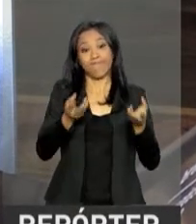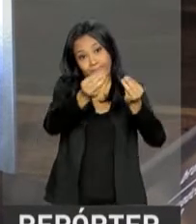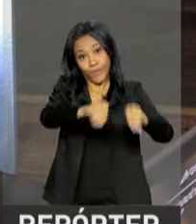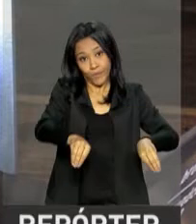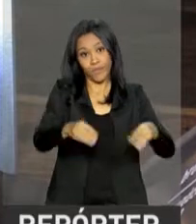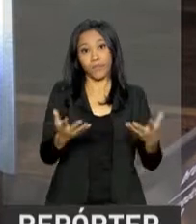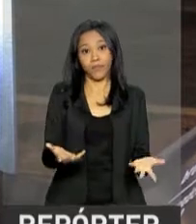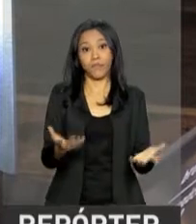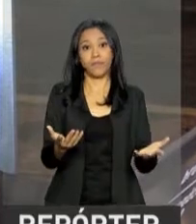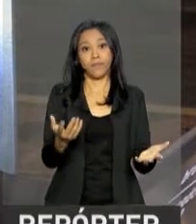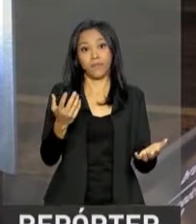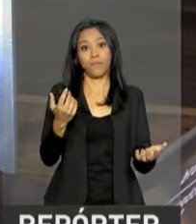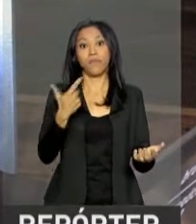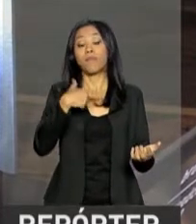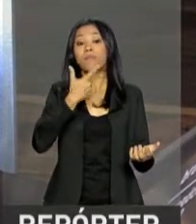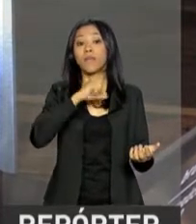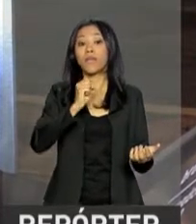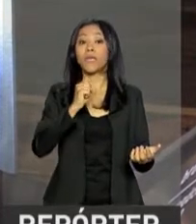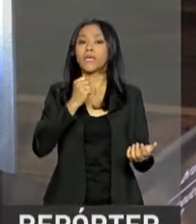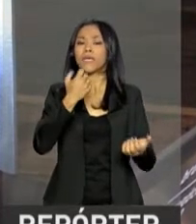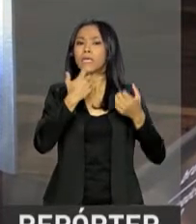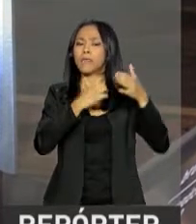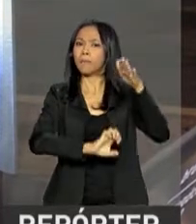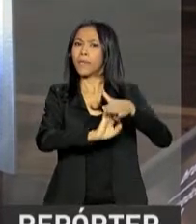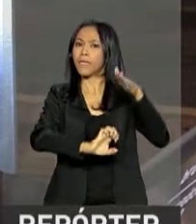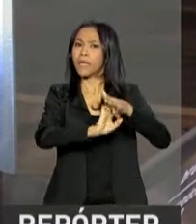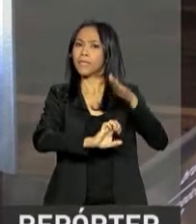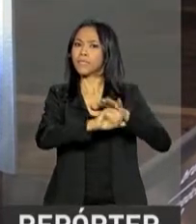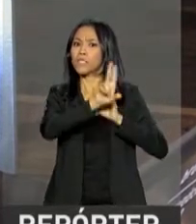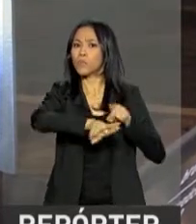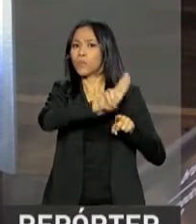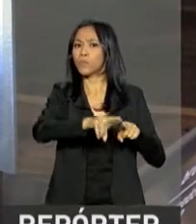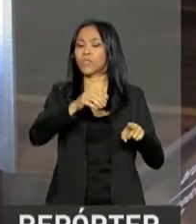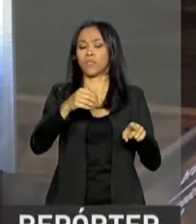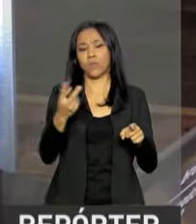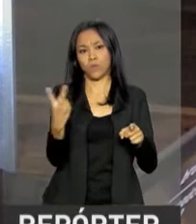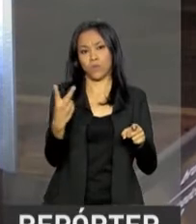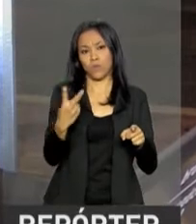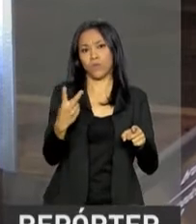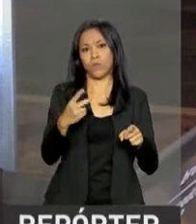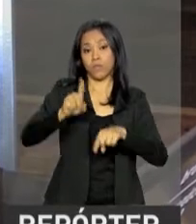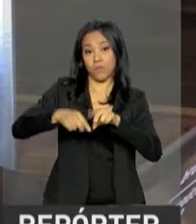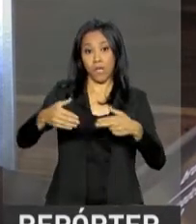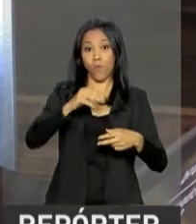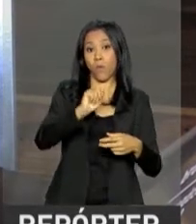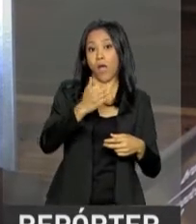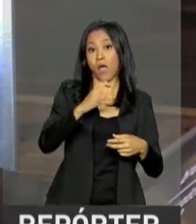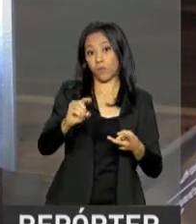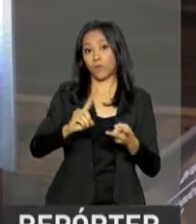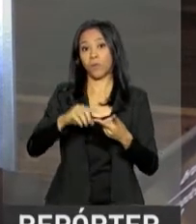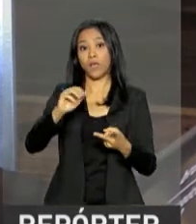custa em preto pra empresas industriais que usam aço ou alumínio e que diminui a sua competitividade internacional